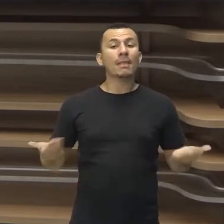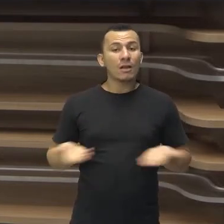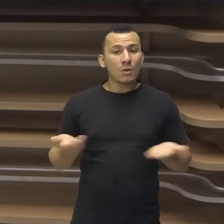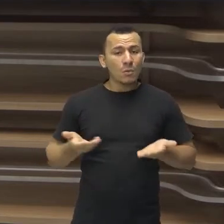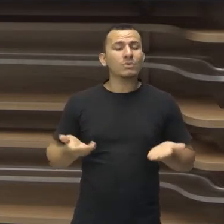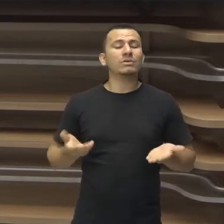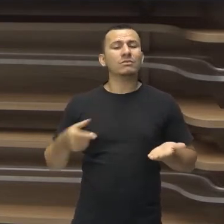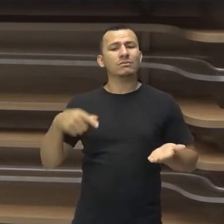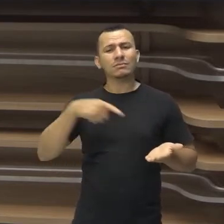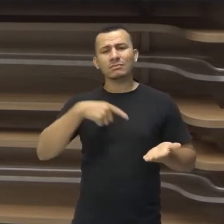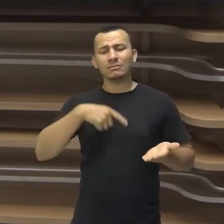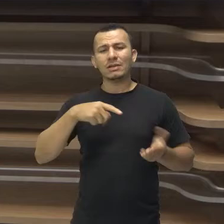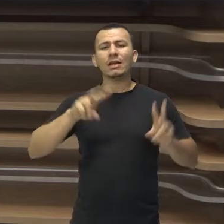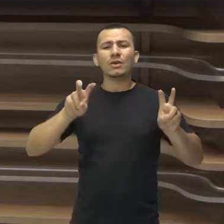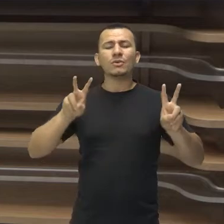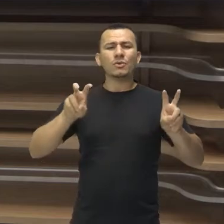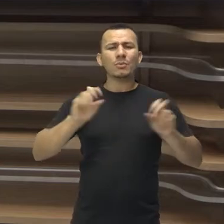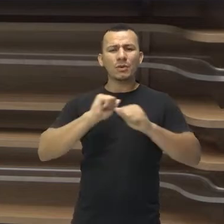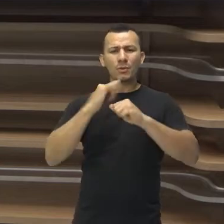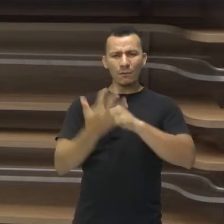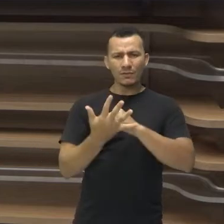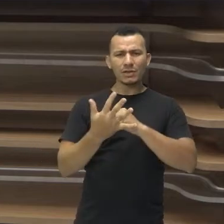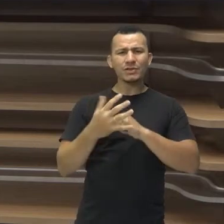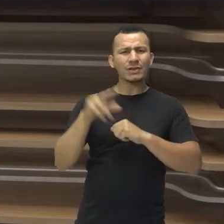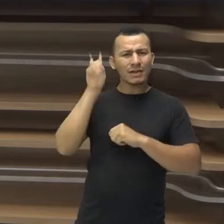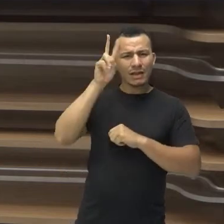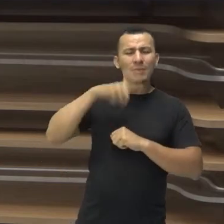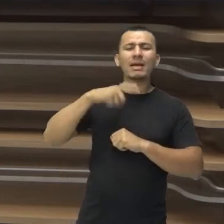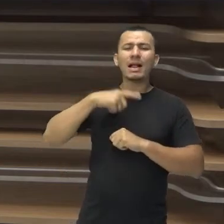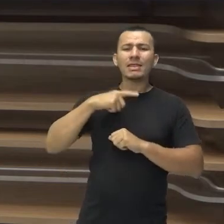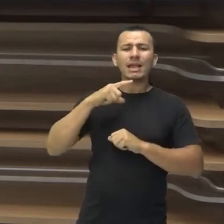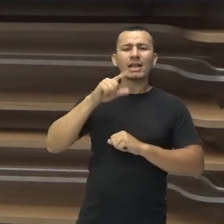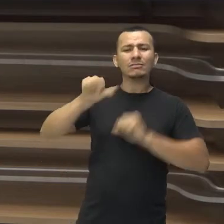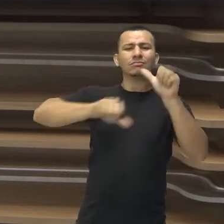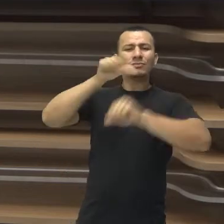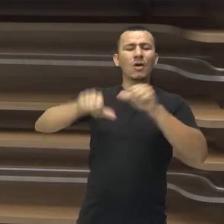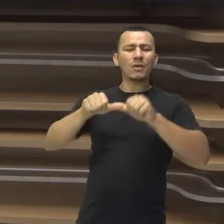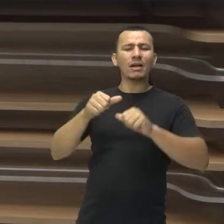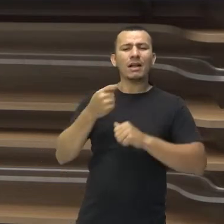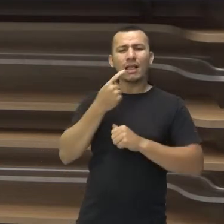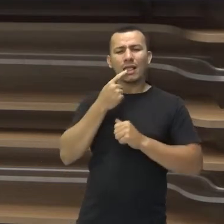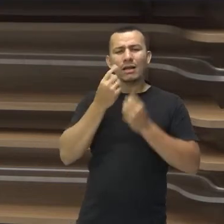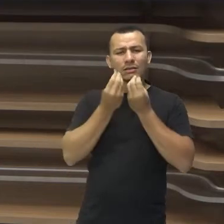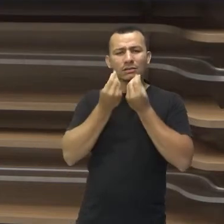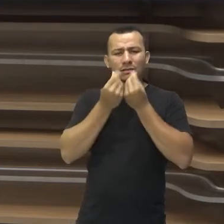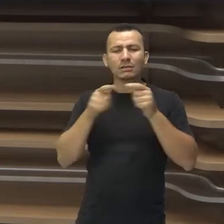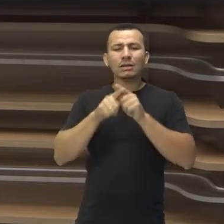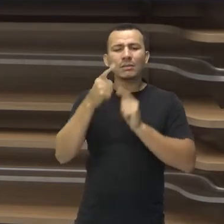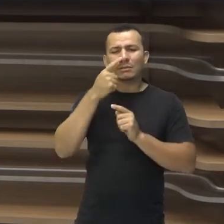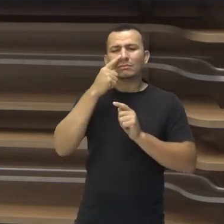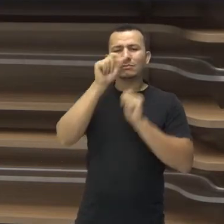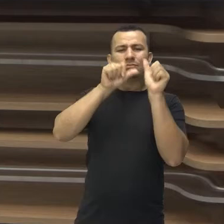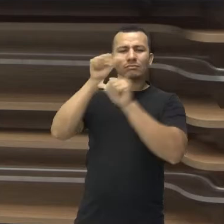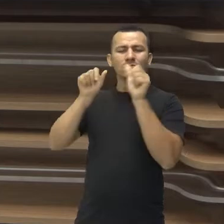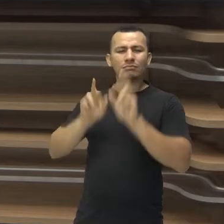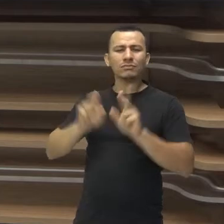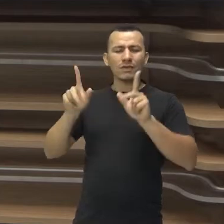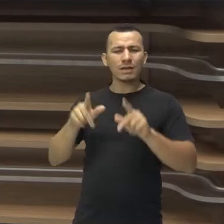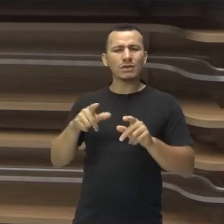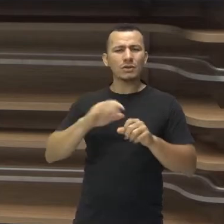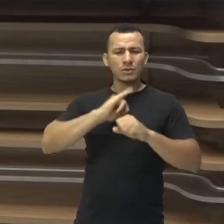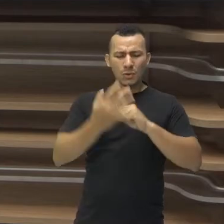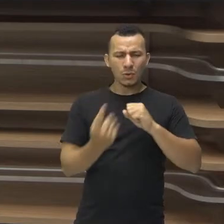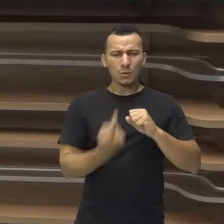gente viu bastante, né, sobre a Covid, que altera aí o nosso olfato e o nosso paladar, né? Mas não somente a Covid, outras